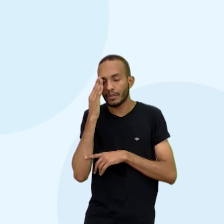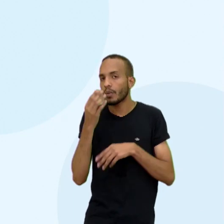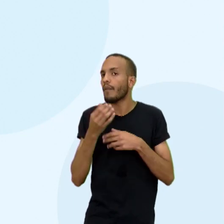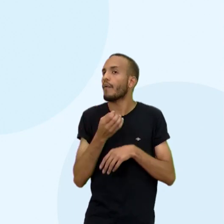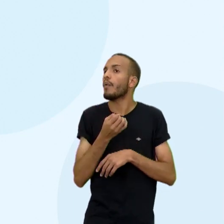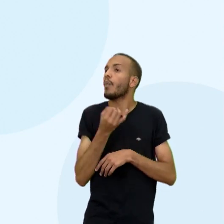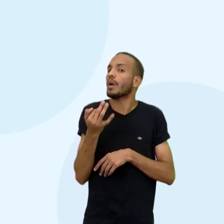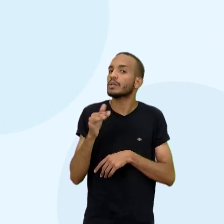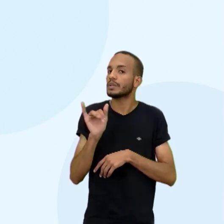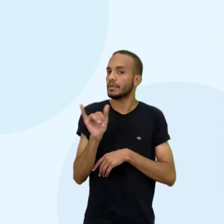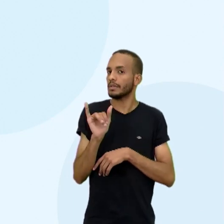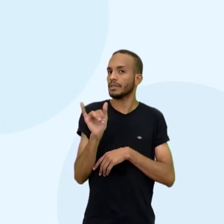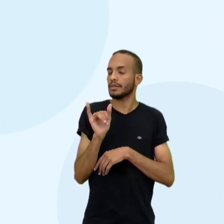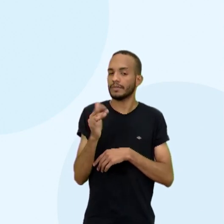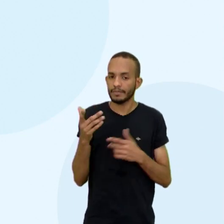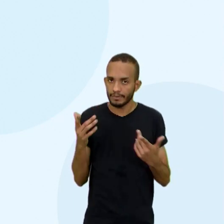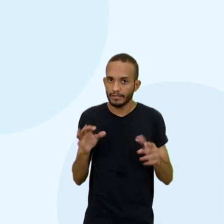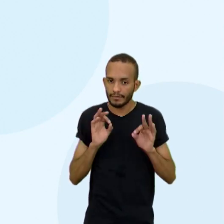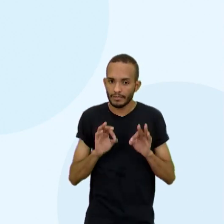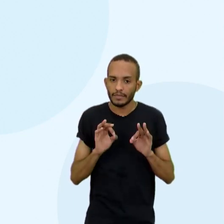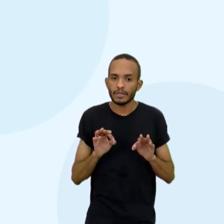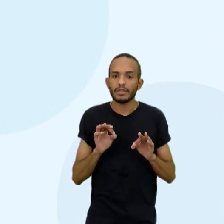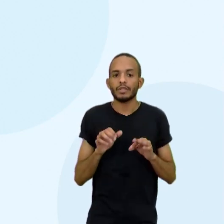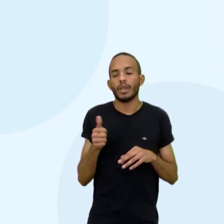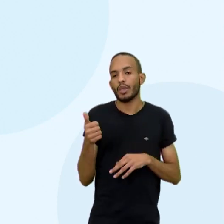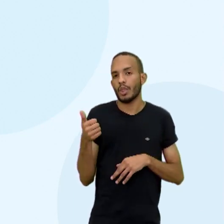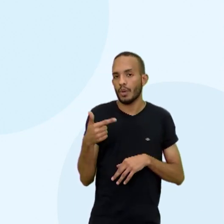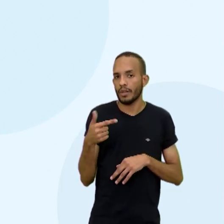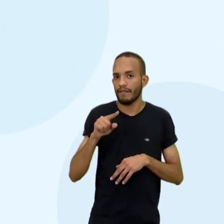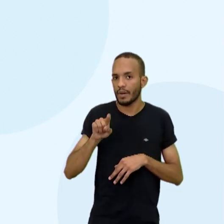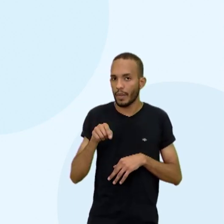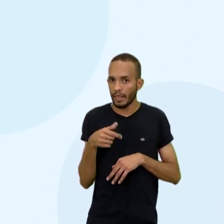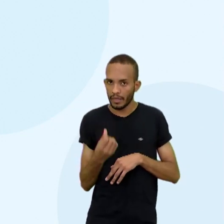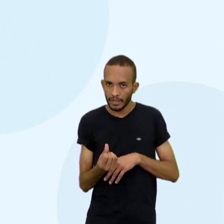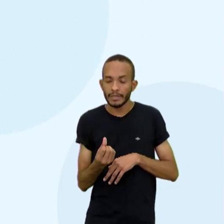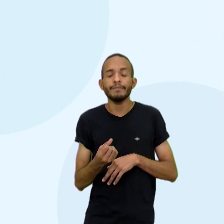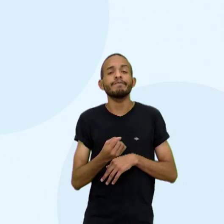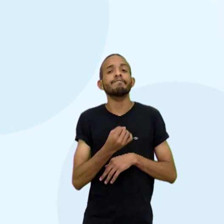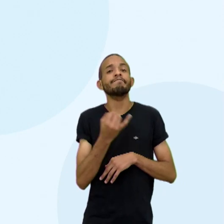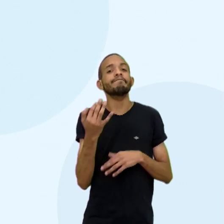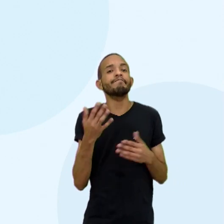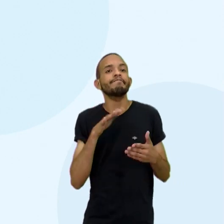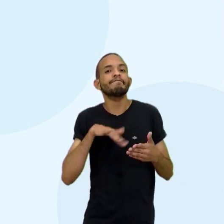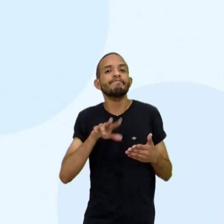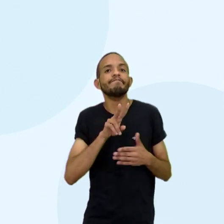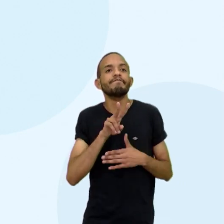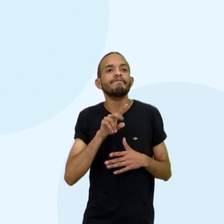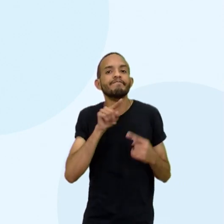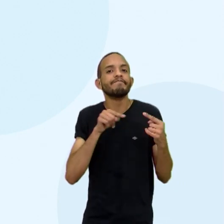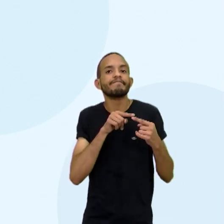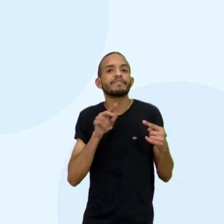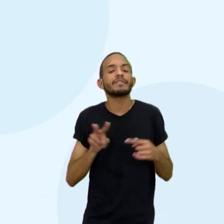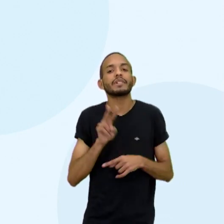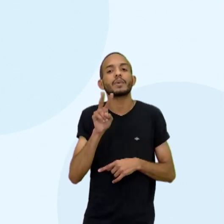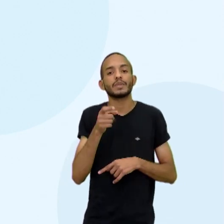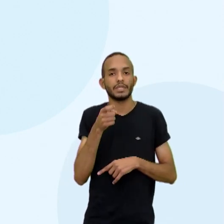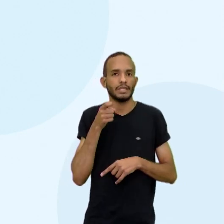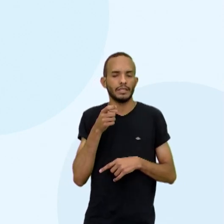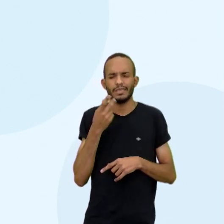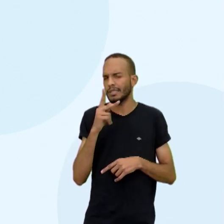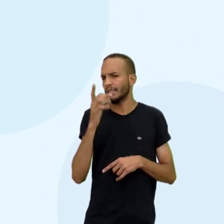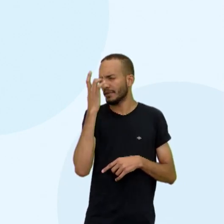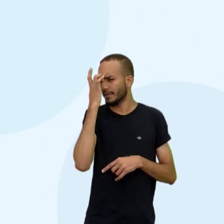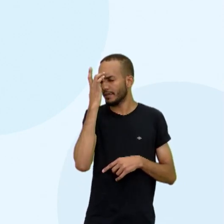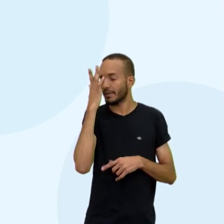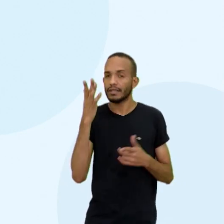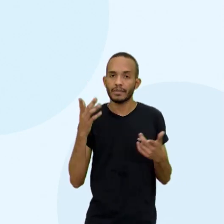o Y, que a gente calculou. Esse valor aqui, ó, 12,6. Então, quanto será que vale o X? Esse tá